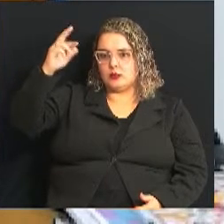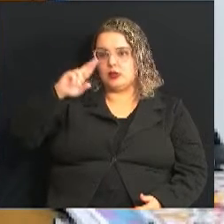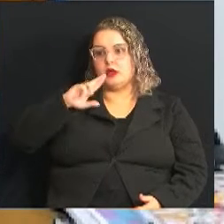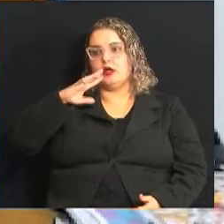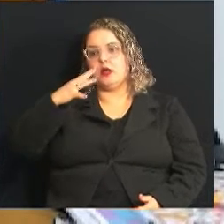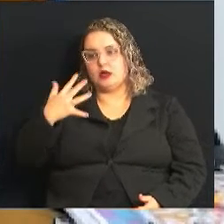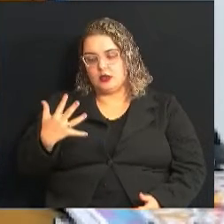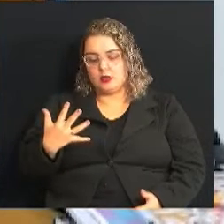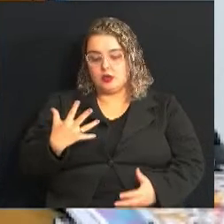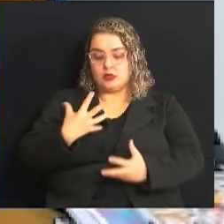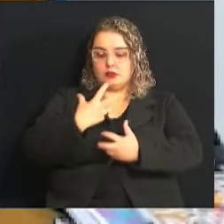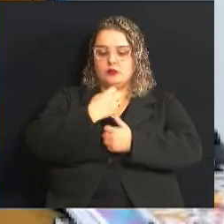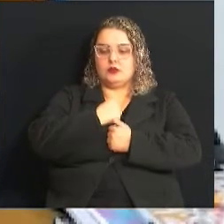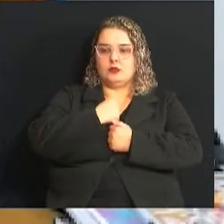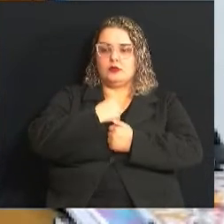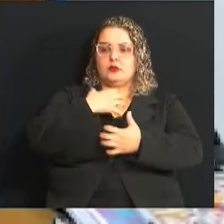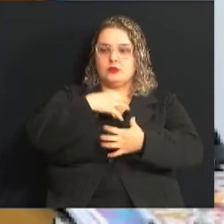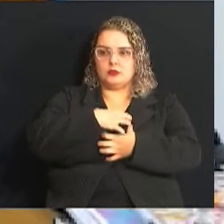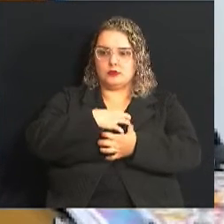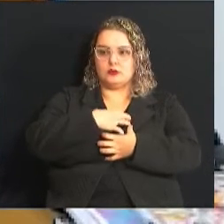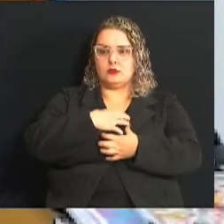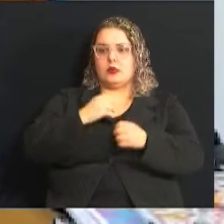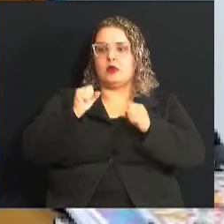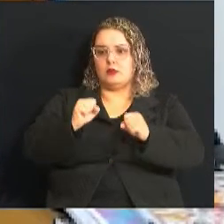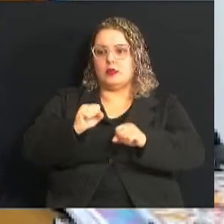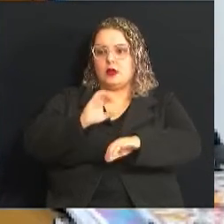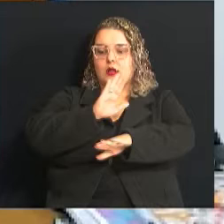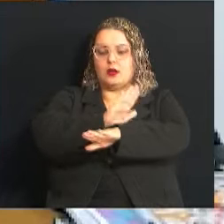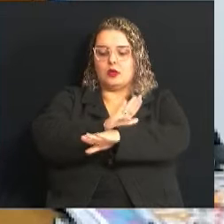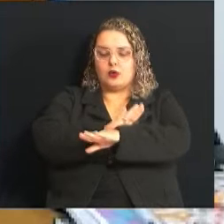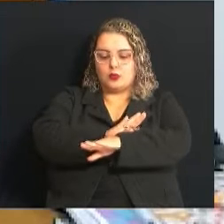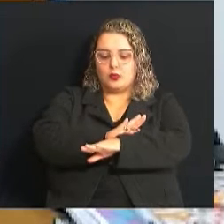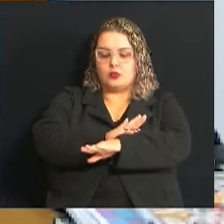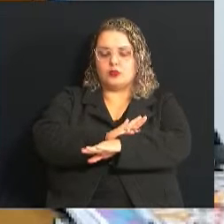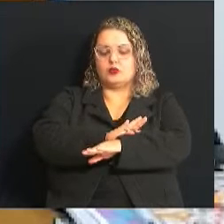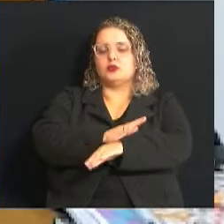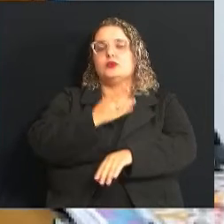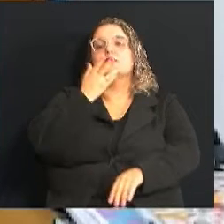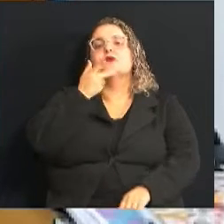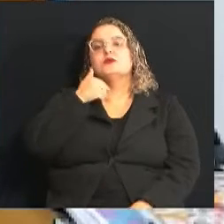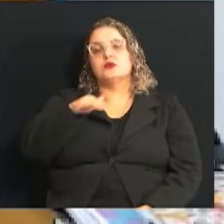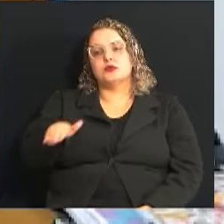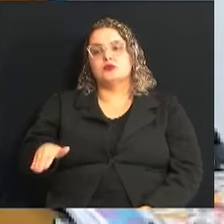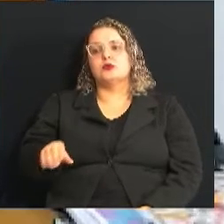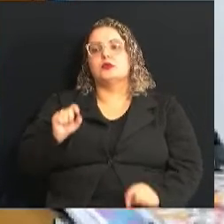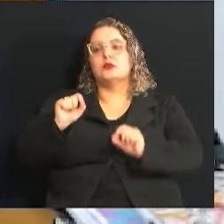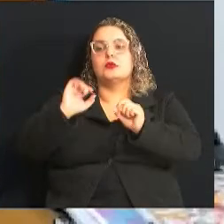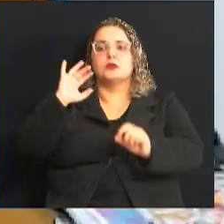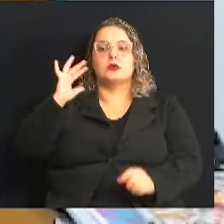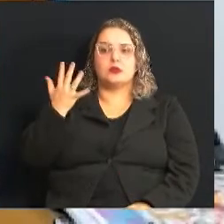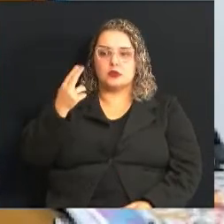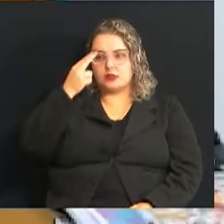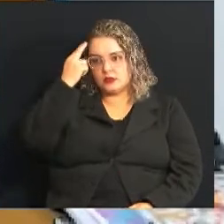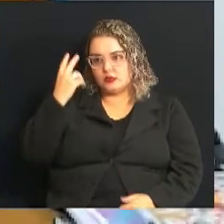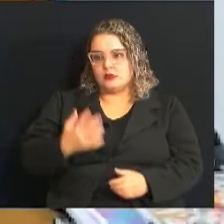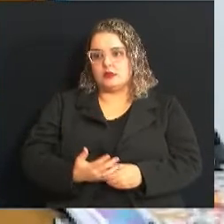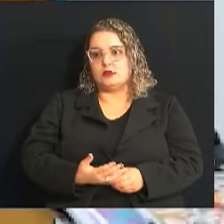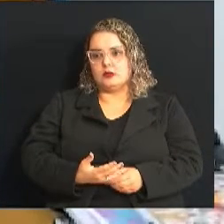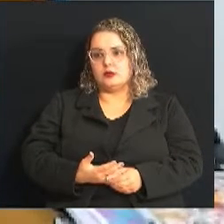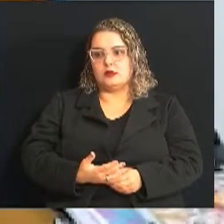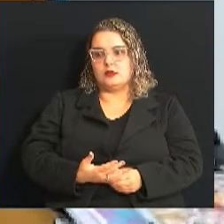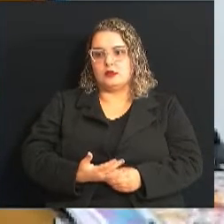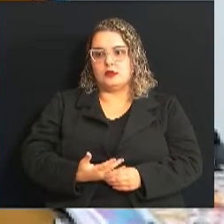fortalecer emocionalmente para poder cuidar dessa criança. Aí o que ocorre, Gabriel, e as pessoas que